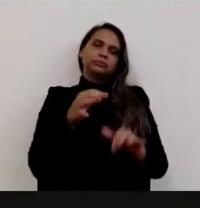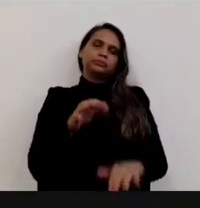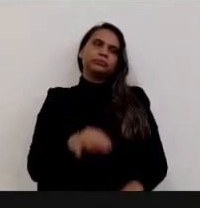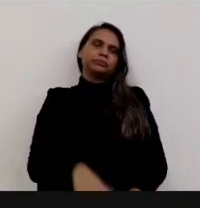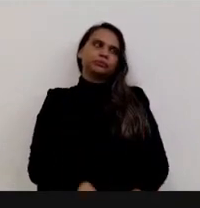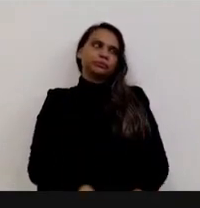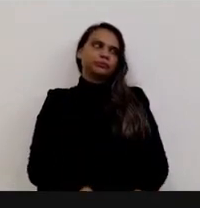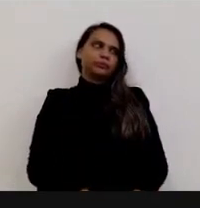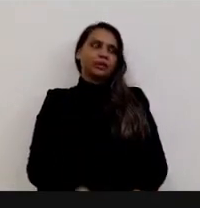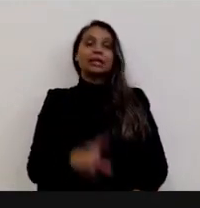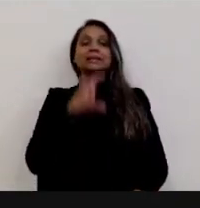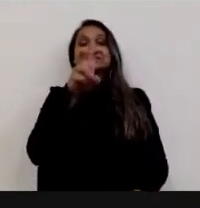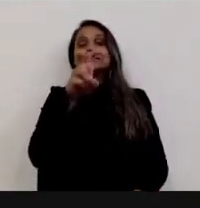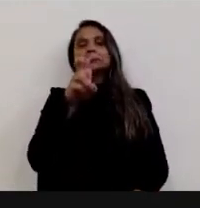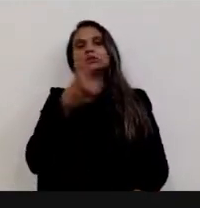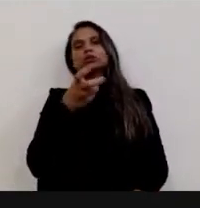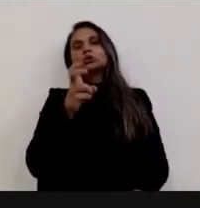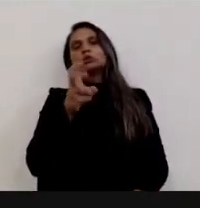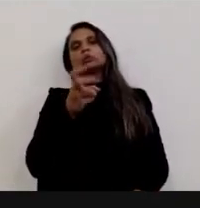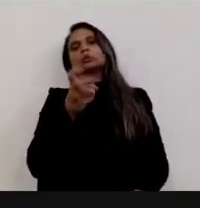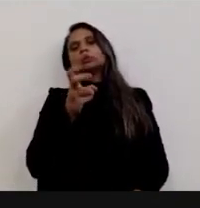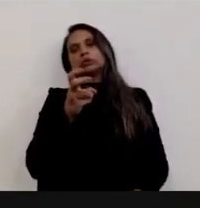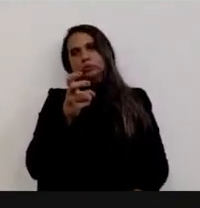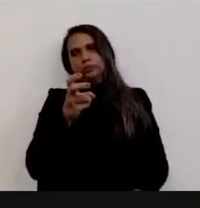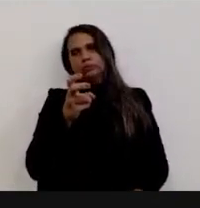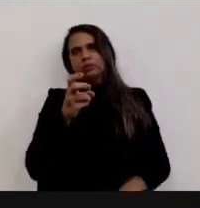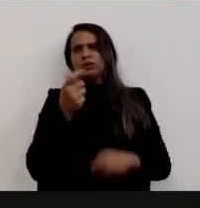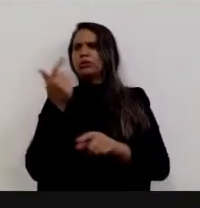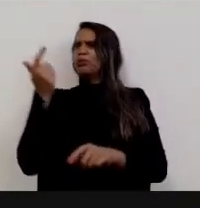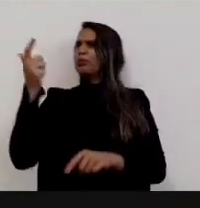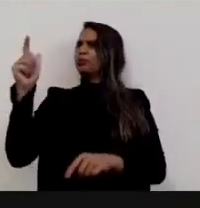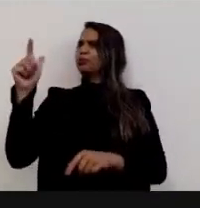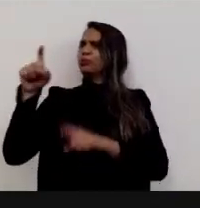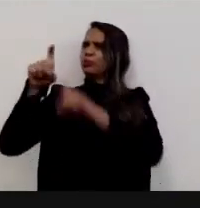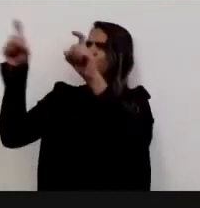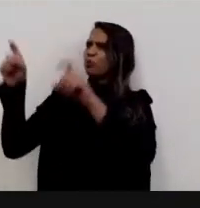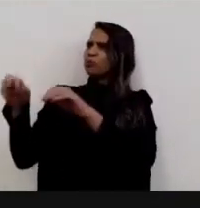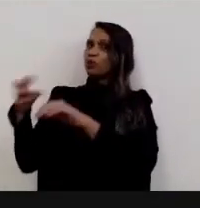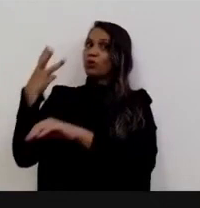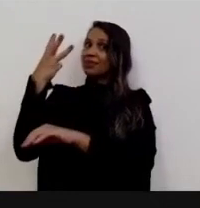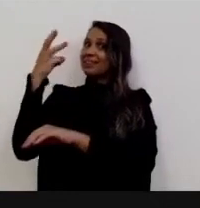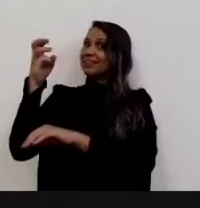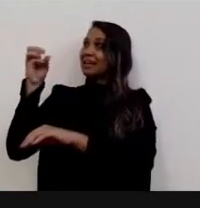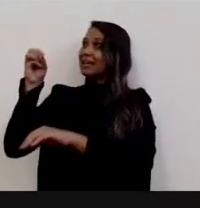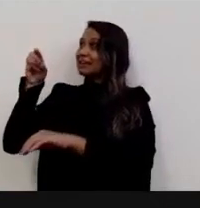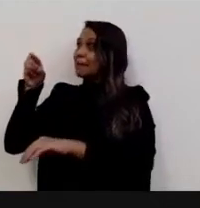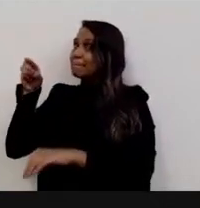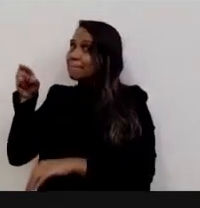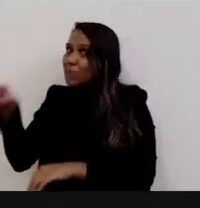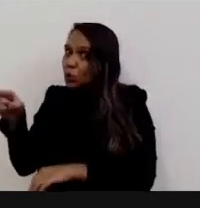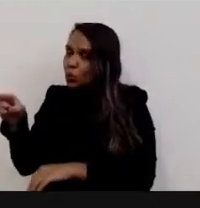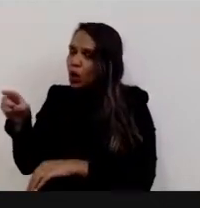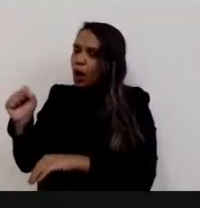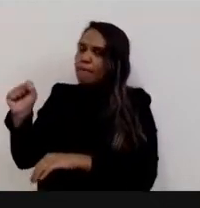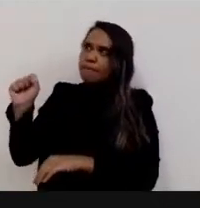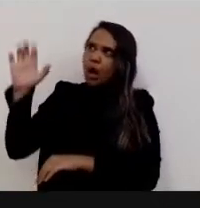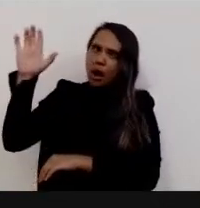sugestão, custe R$5.000, se aparece um computador custando R$30.000, isso é detectado como uma anomalia.